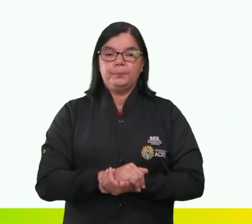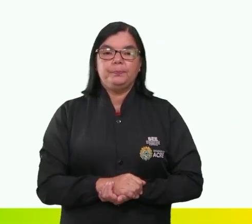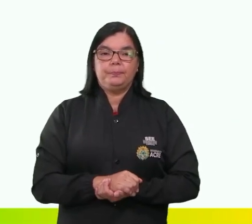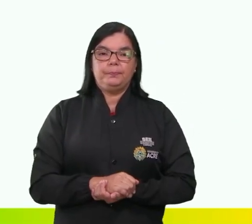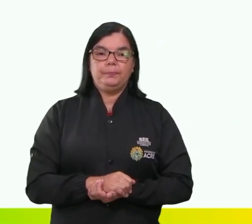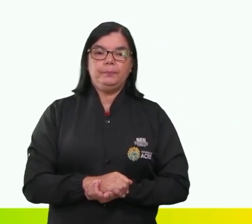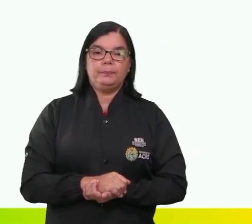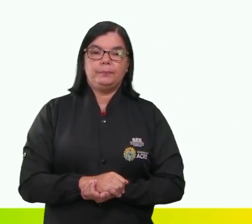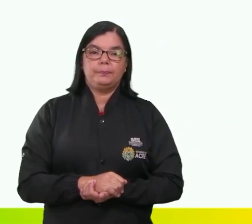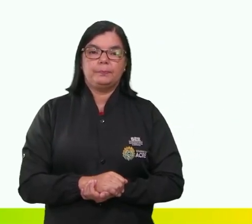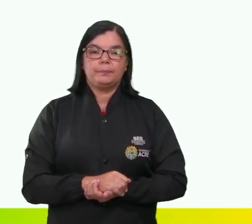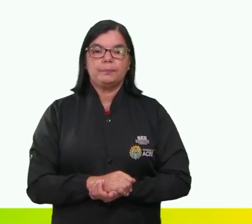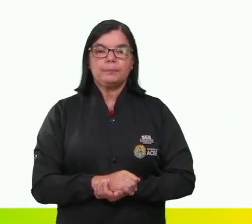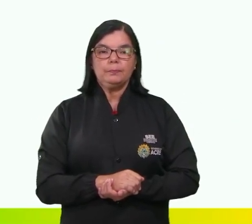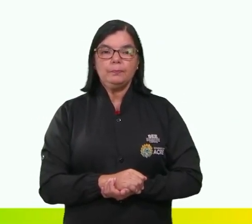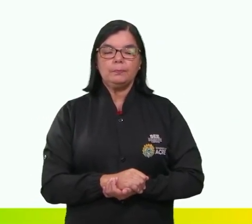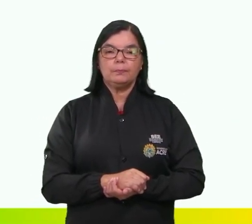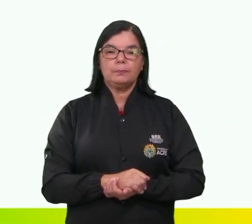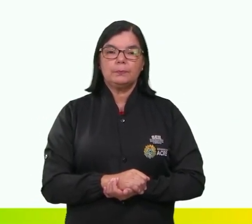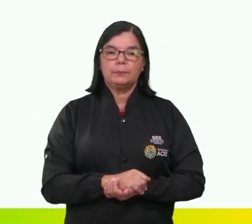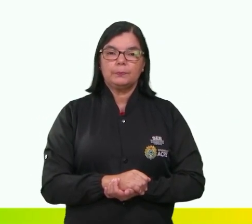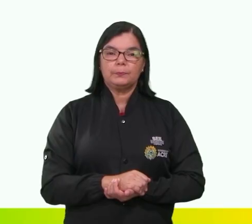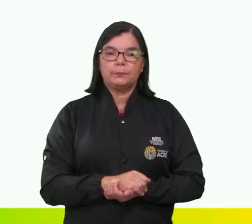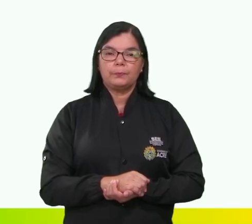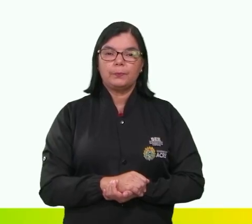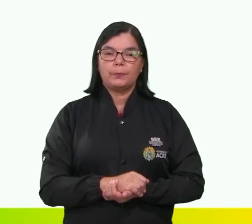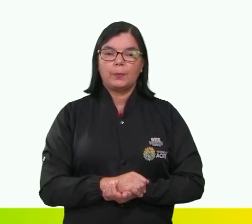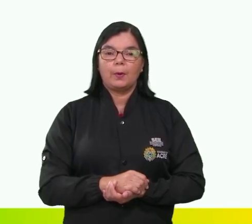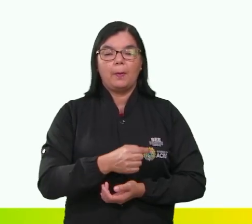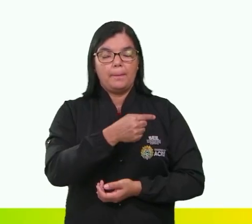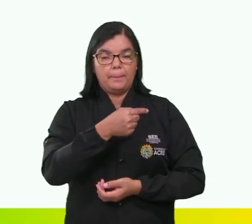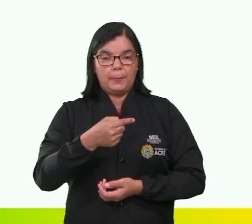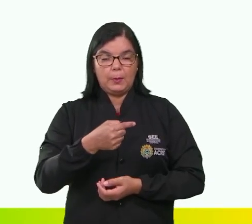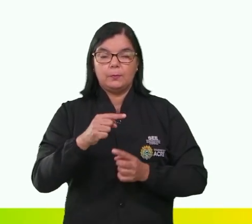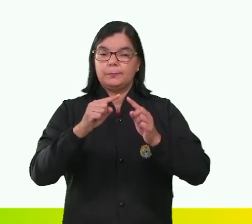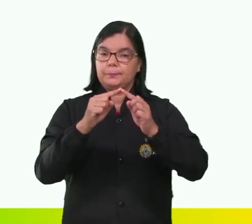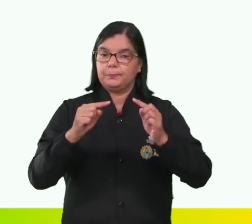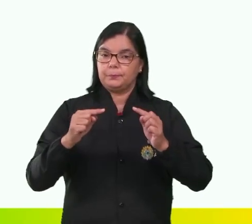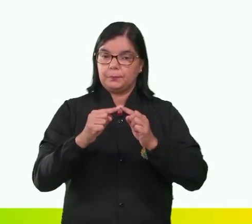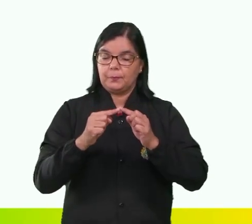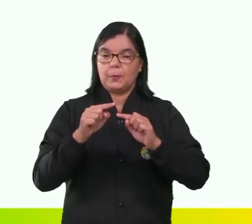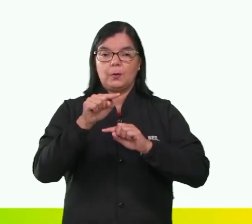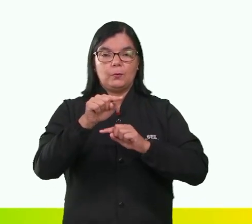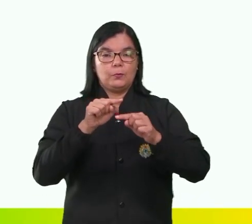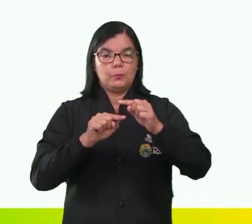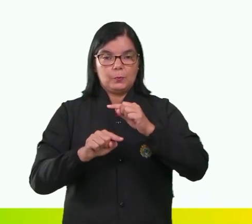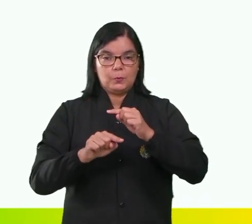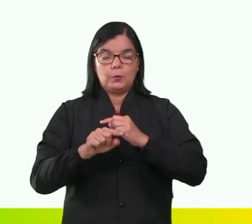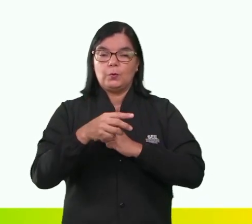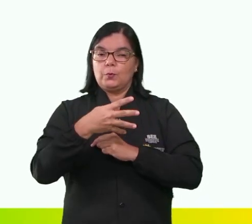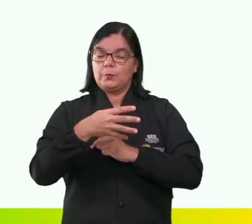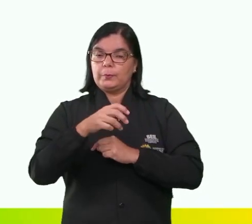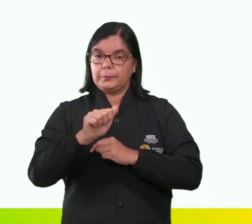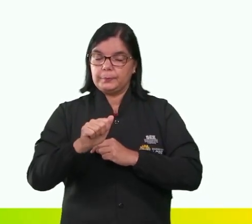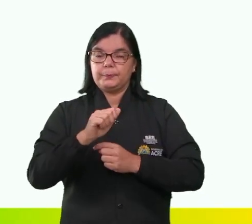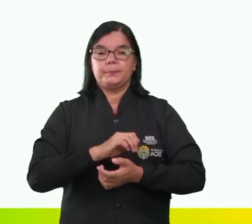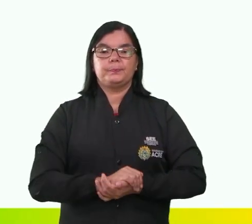ok? O y vértice, que é menos delta sobre